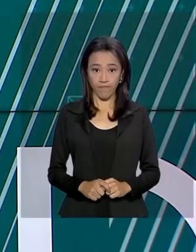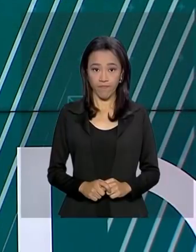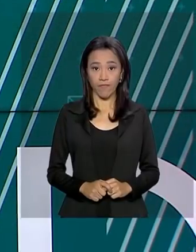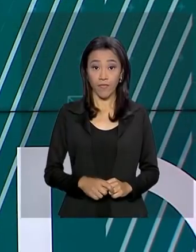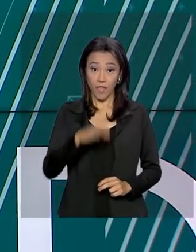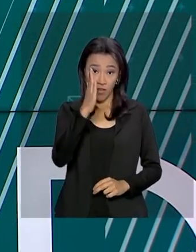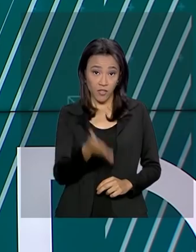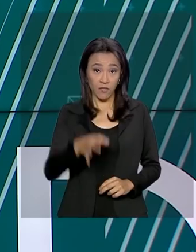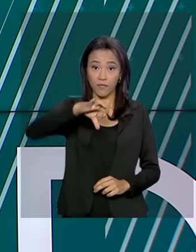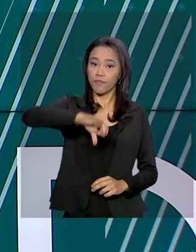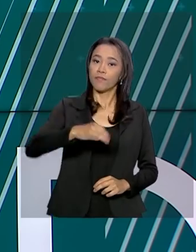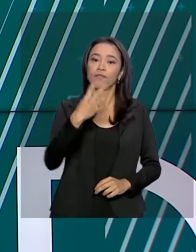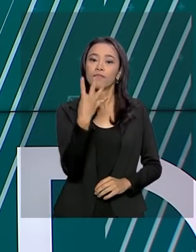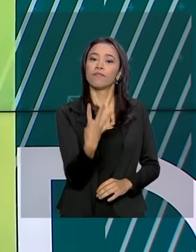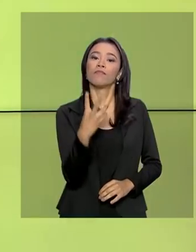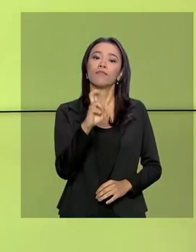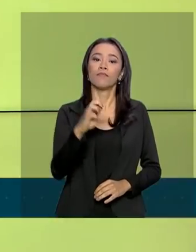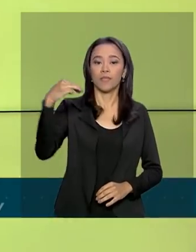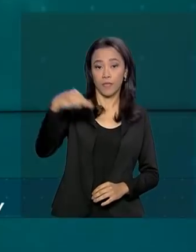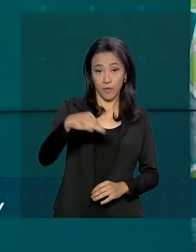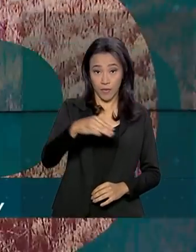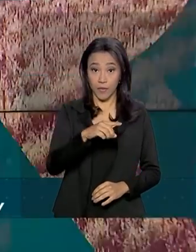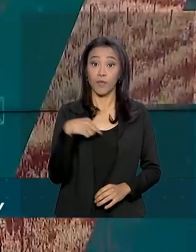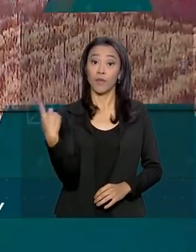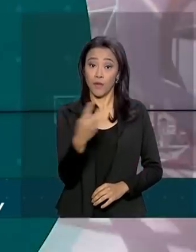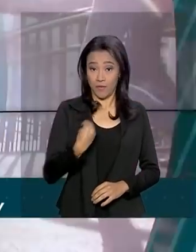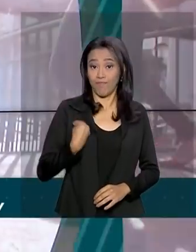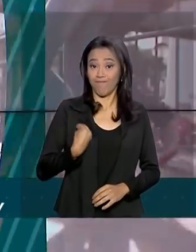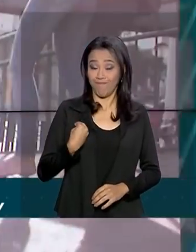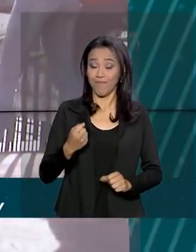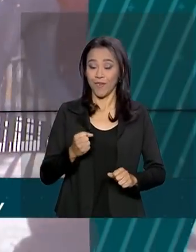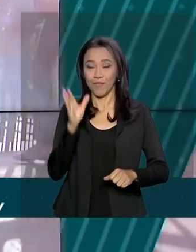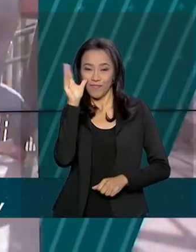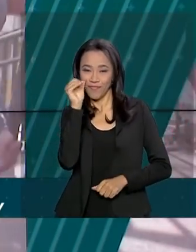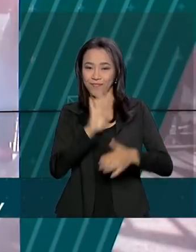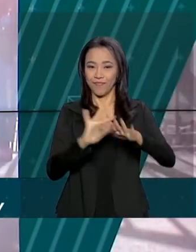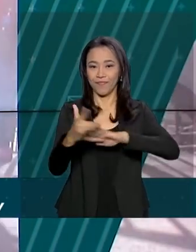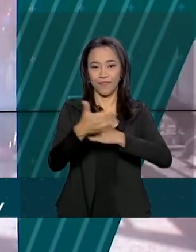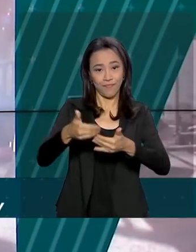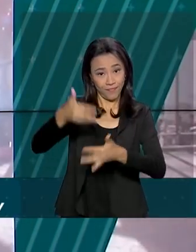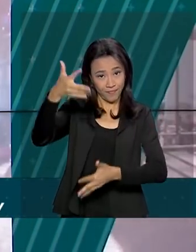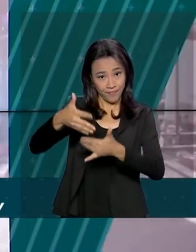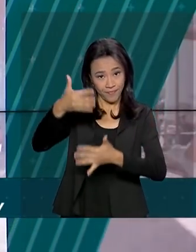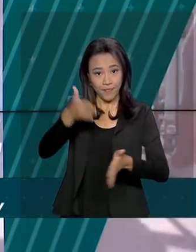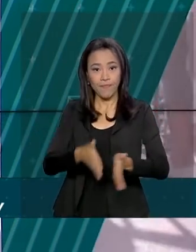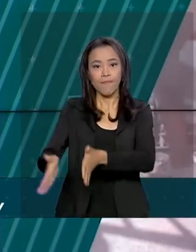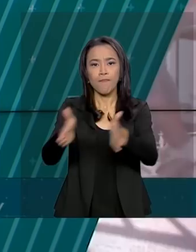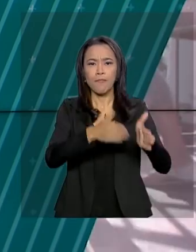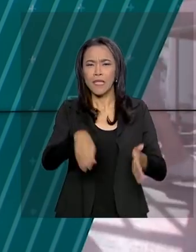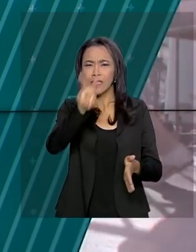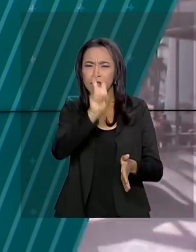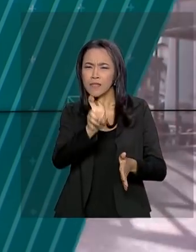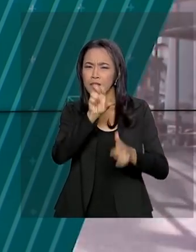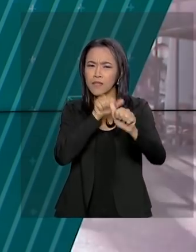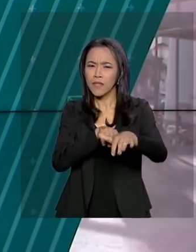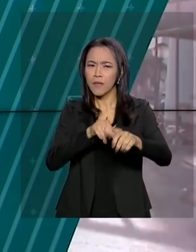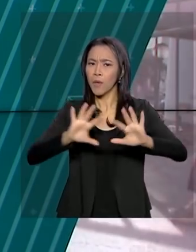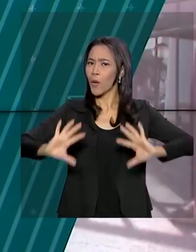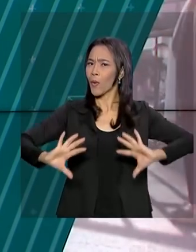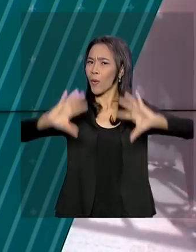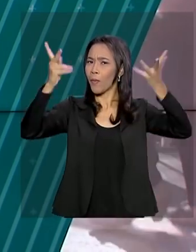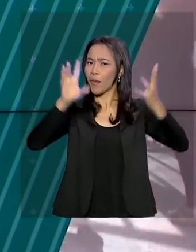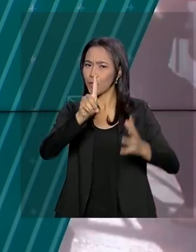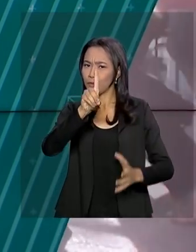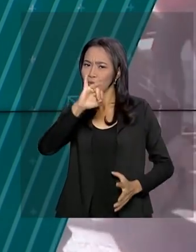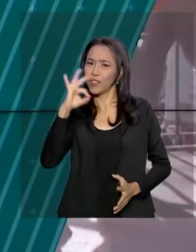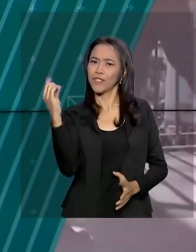São 9 horas e 45 minutos, estamos ao vivo também pelas redes sociais. 5 de setembro é comemorado o Dia da